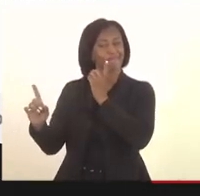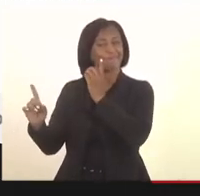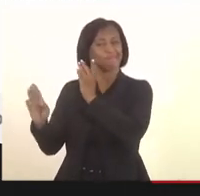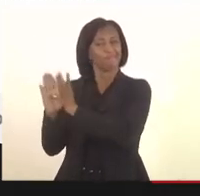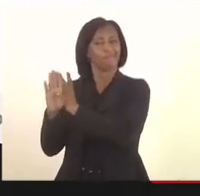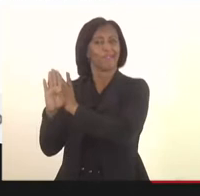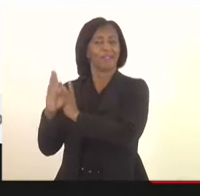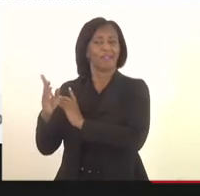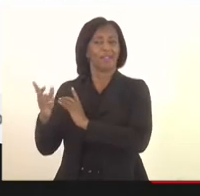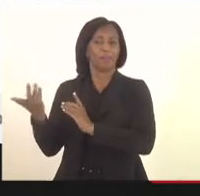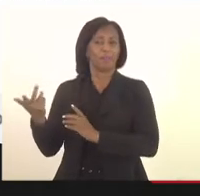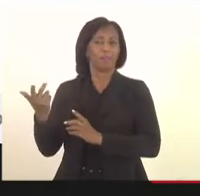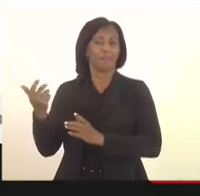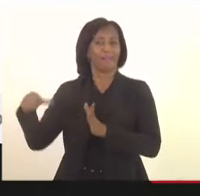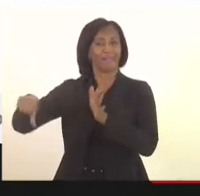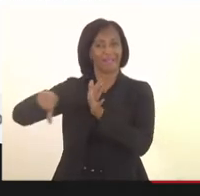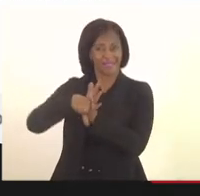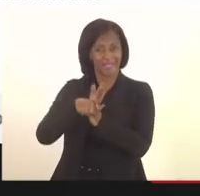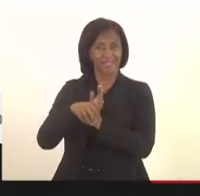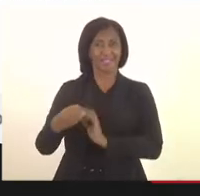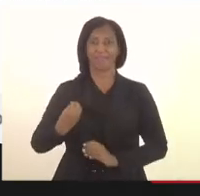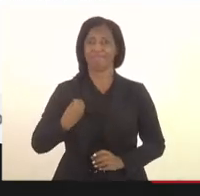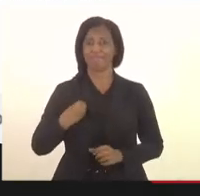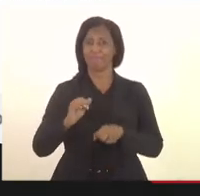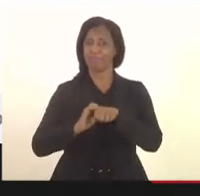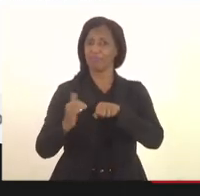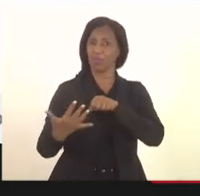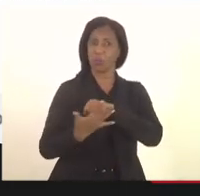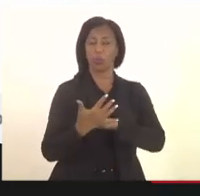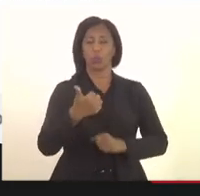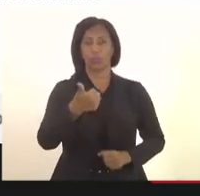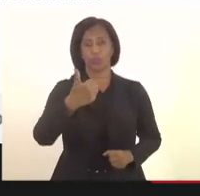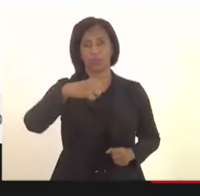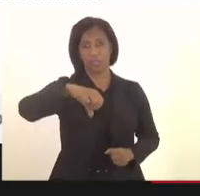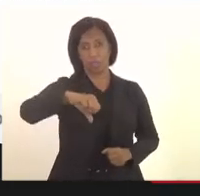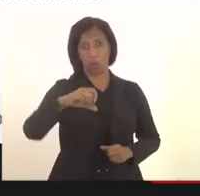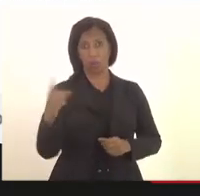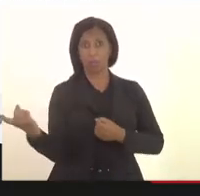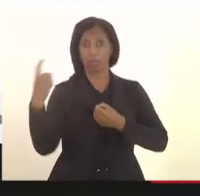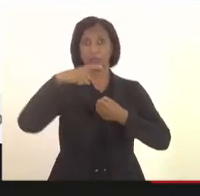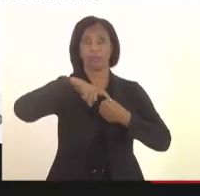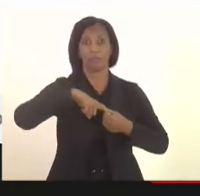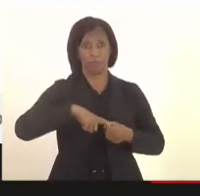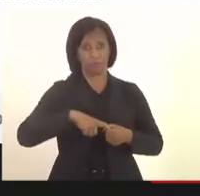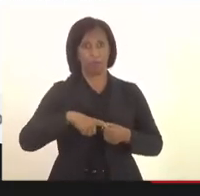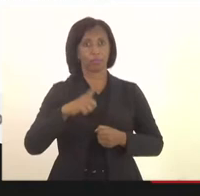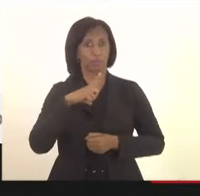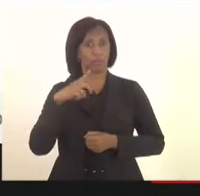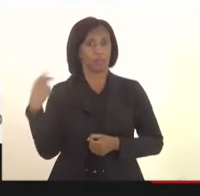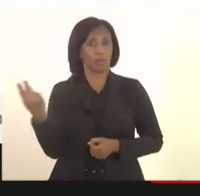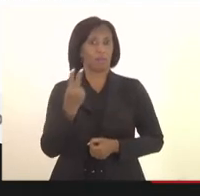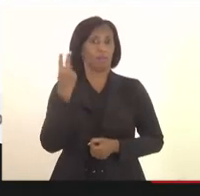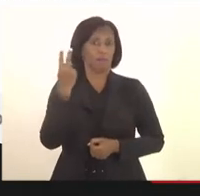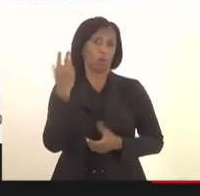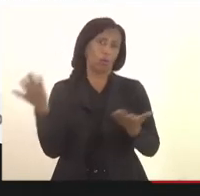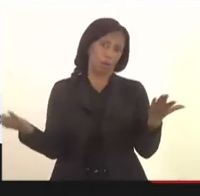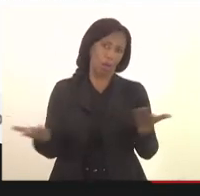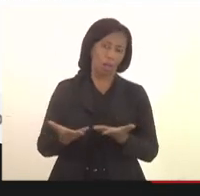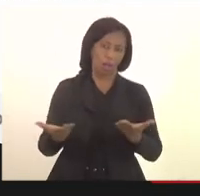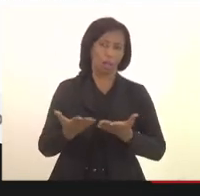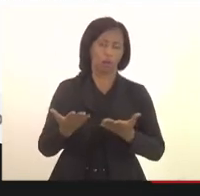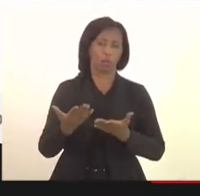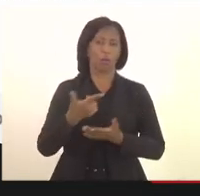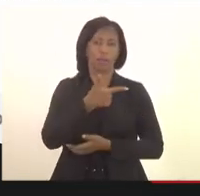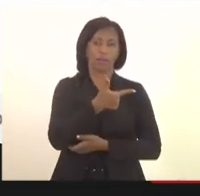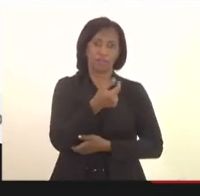que vivemos ainda da Covid-19, mas que já volta a ter valores mais específicos de arrecadação no